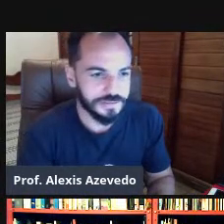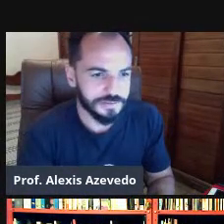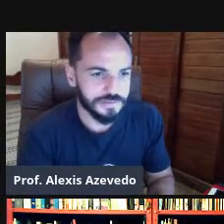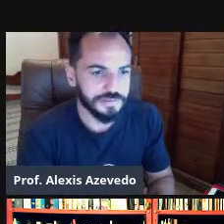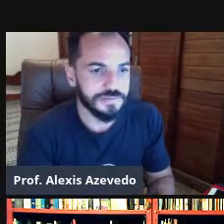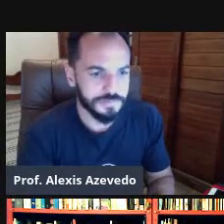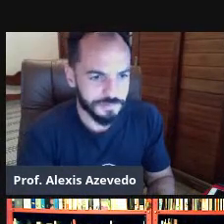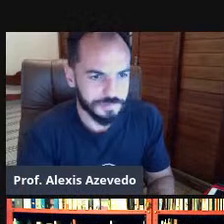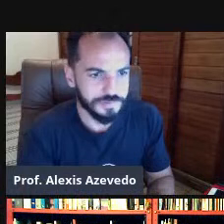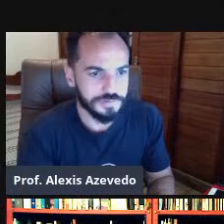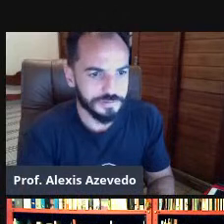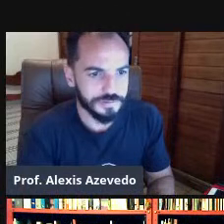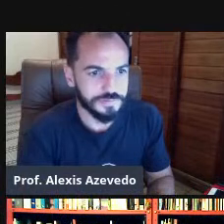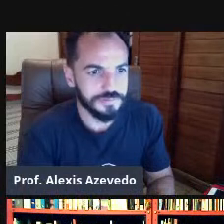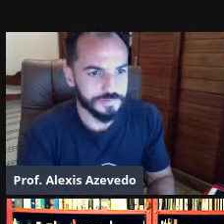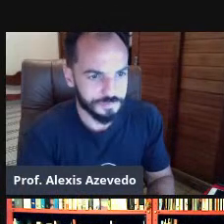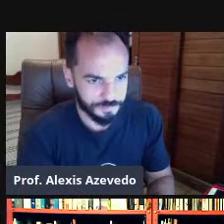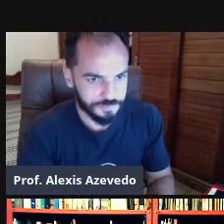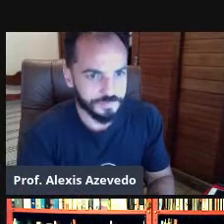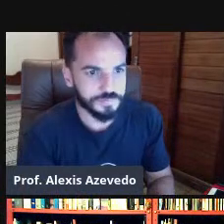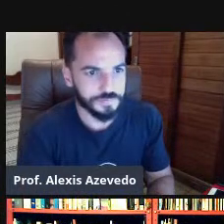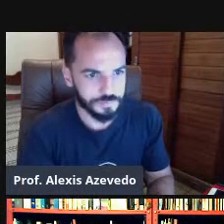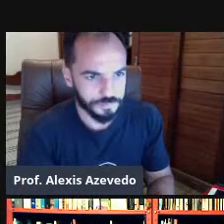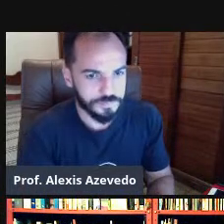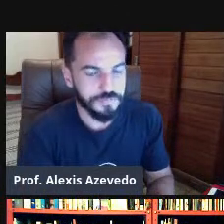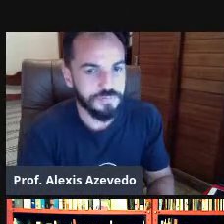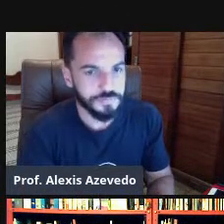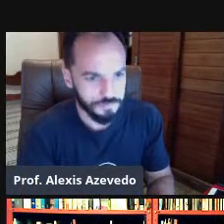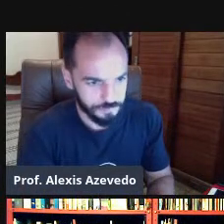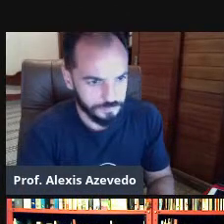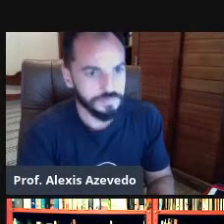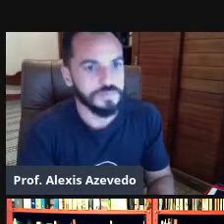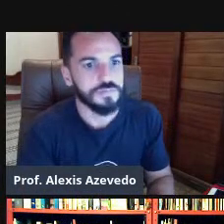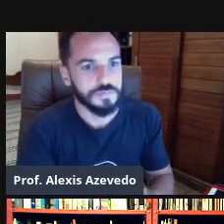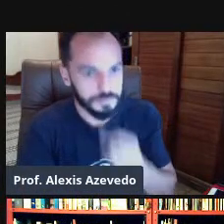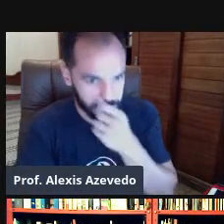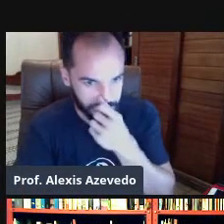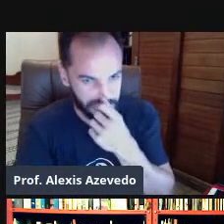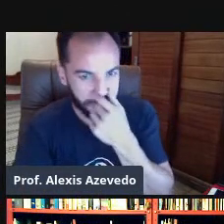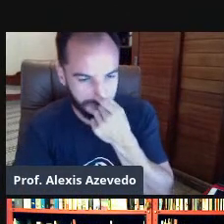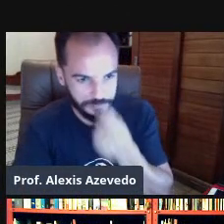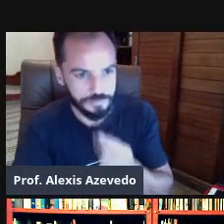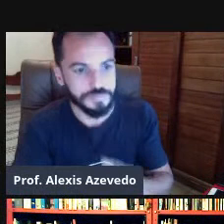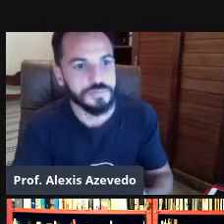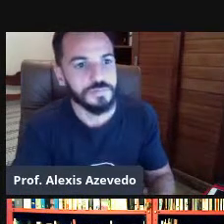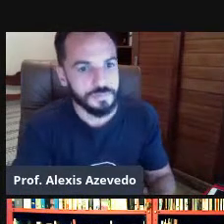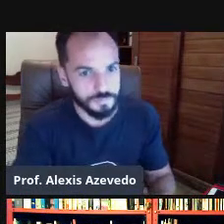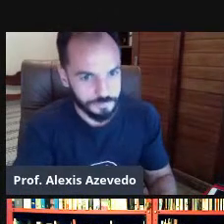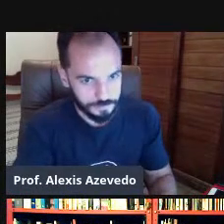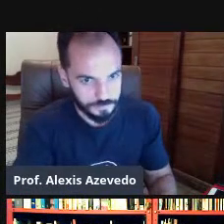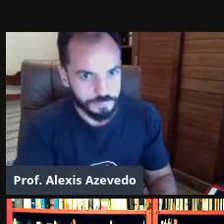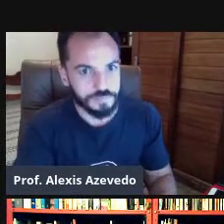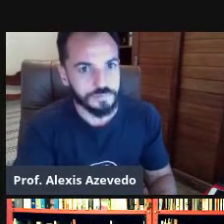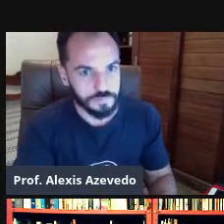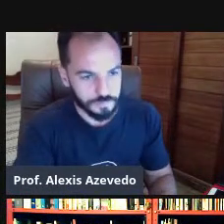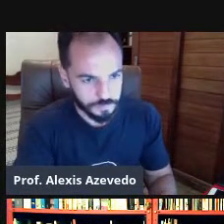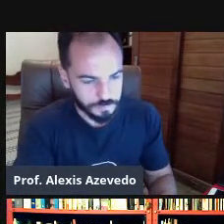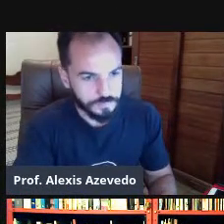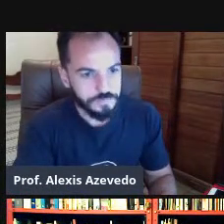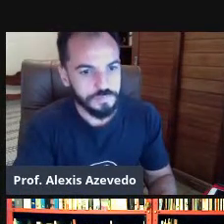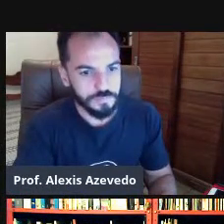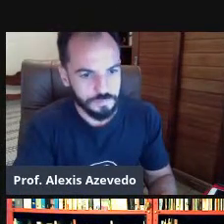Alex, isso aí é com você e com a Lorena, assim, porque eu não tenho noção de como fazer isso, entendeu? Eu